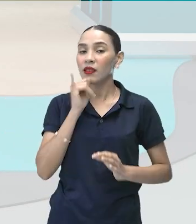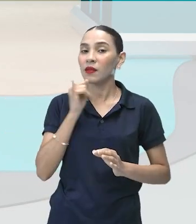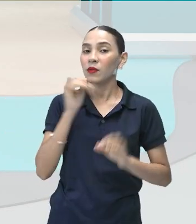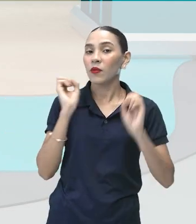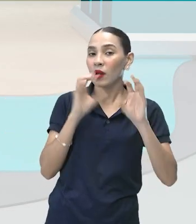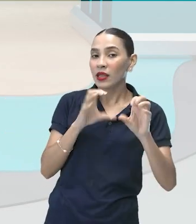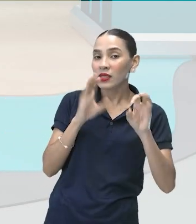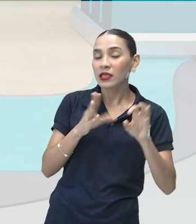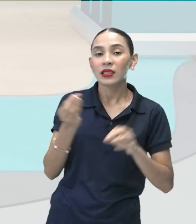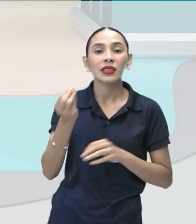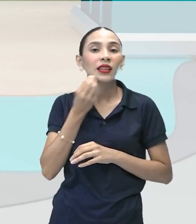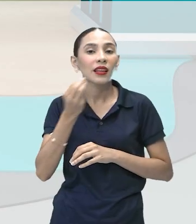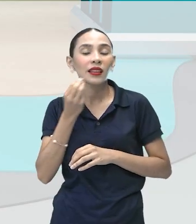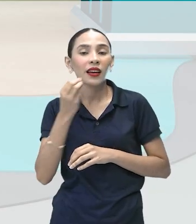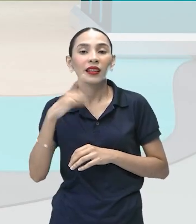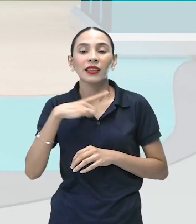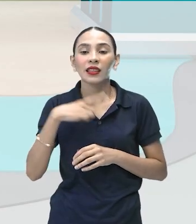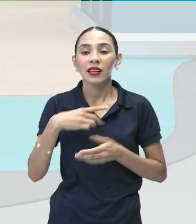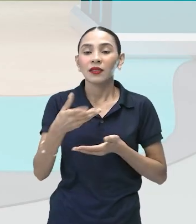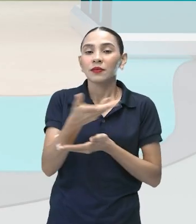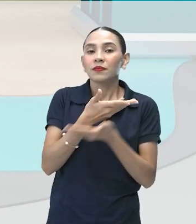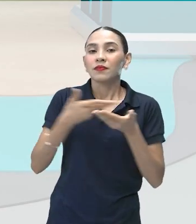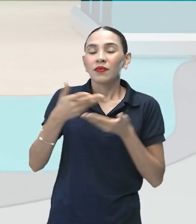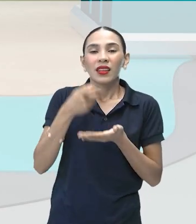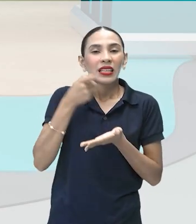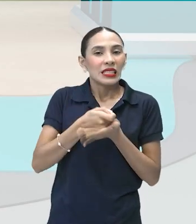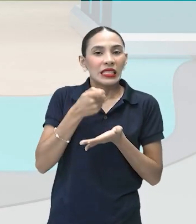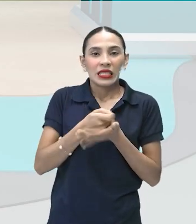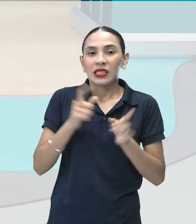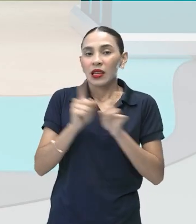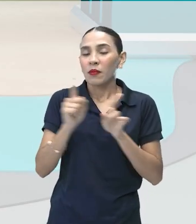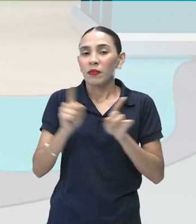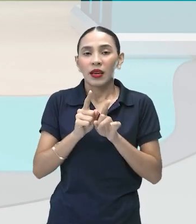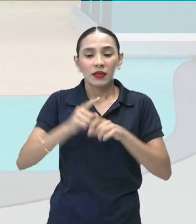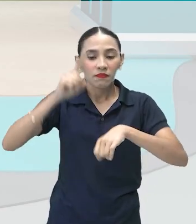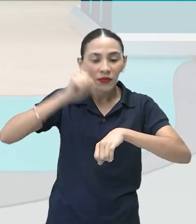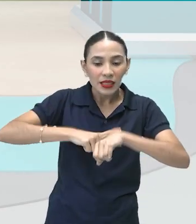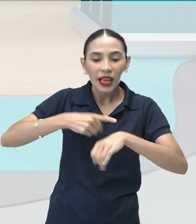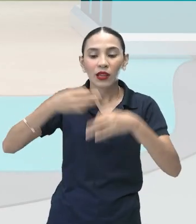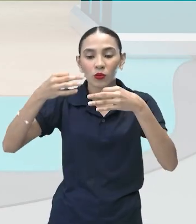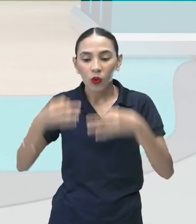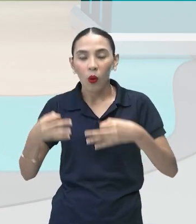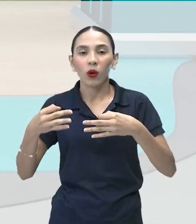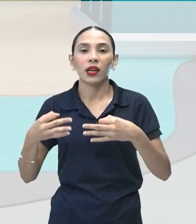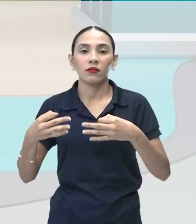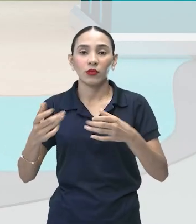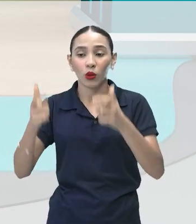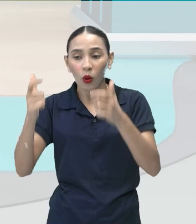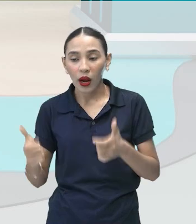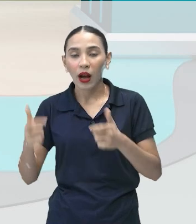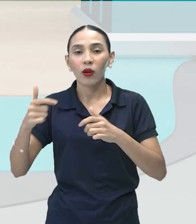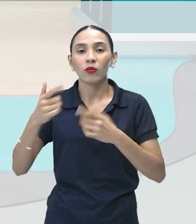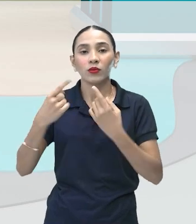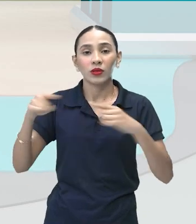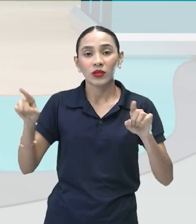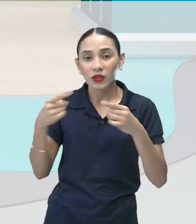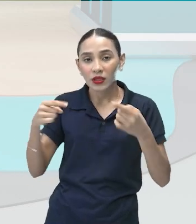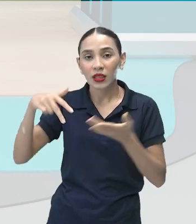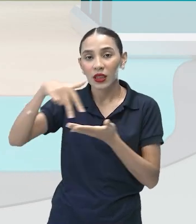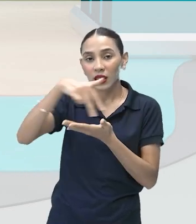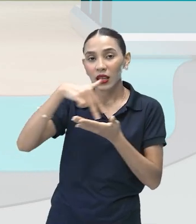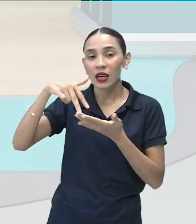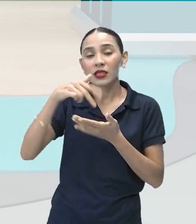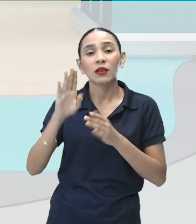para tentar e ter, sabe, ele exige muito a questão da pontualidade nos ensaios, principalmente a disciplina vai